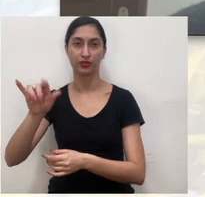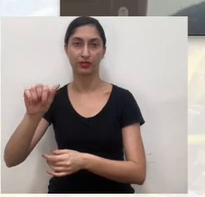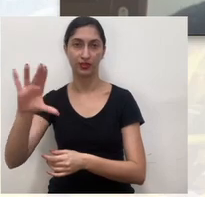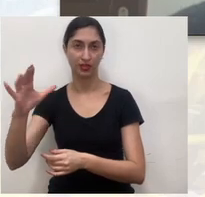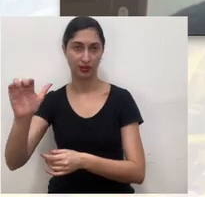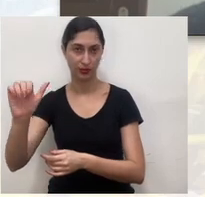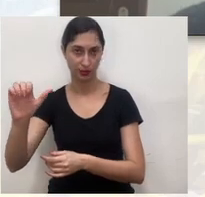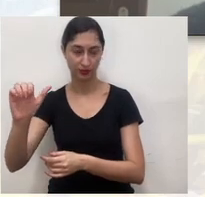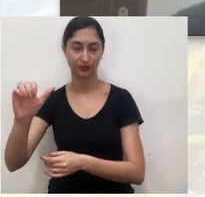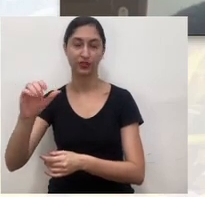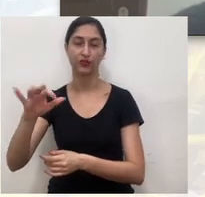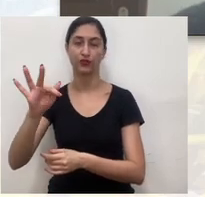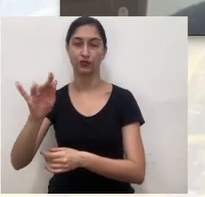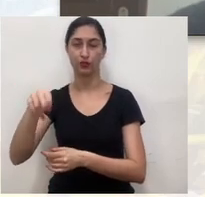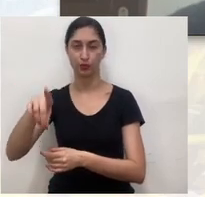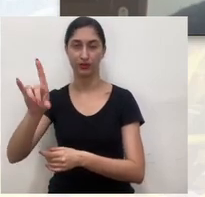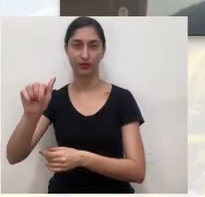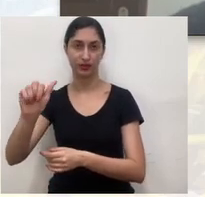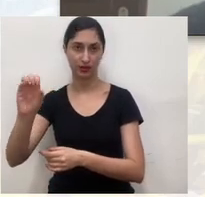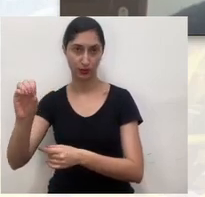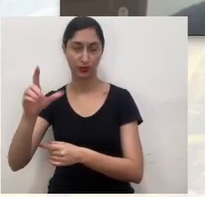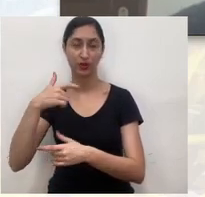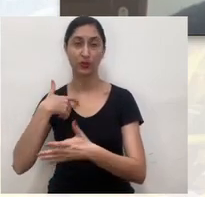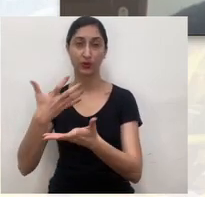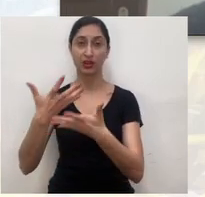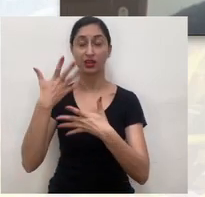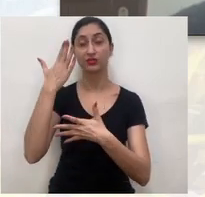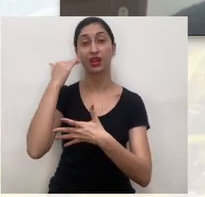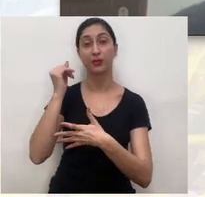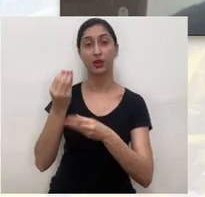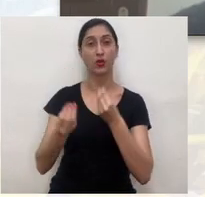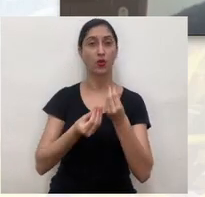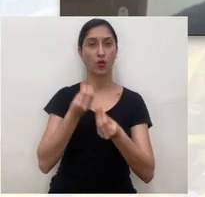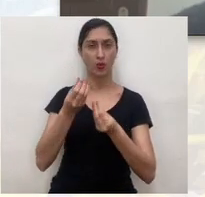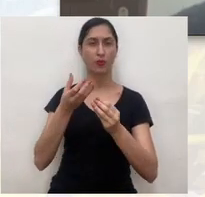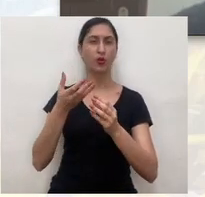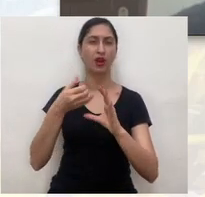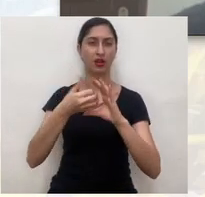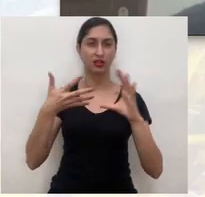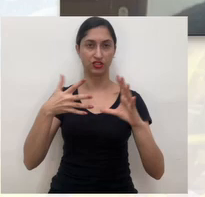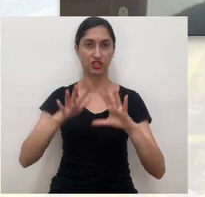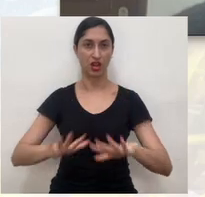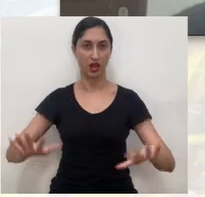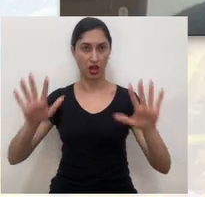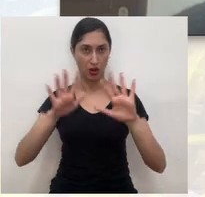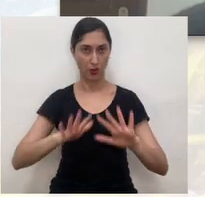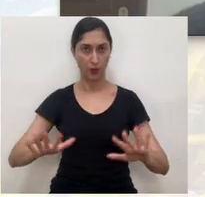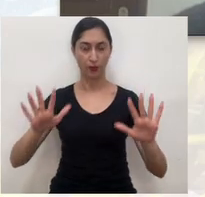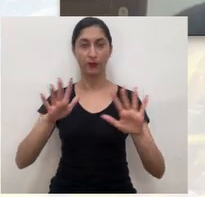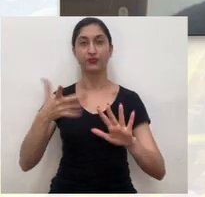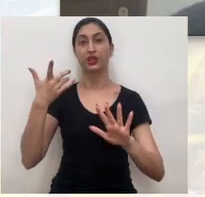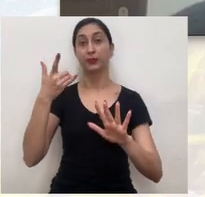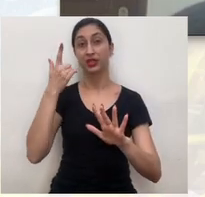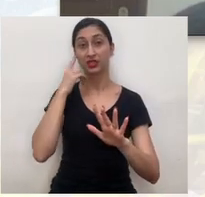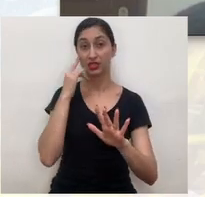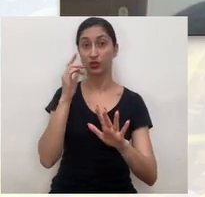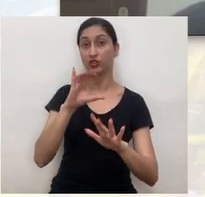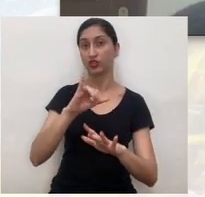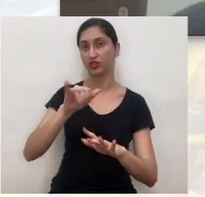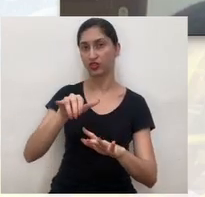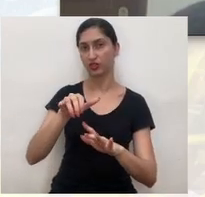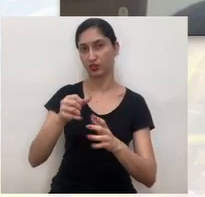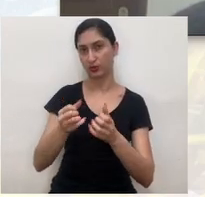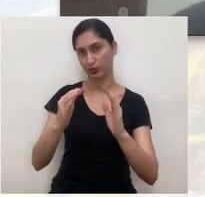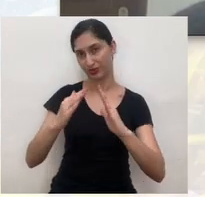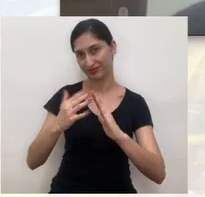projetos paisagísticos do Burle Marx. Quais os critérios, em geral, são adotados, presumindo que o jardim, por si só, vai crescer e